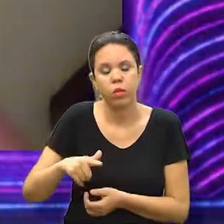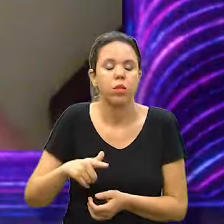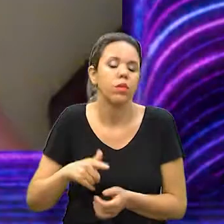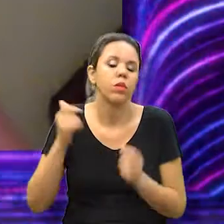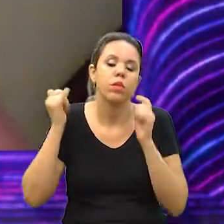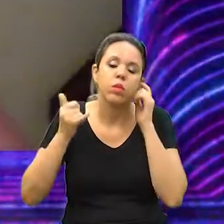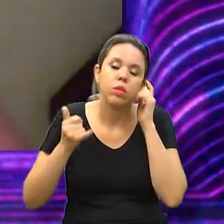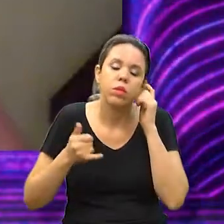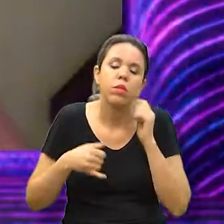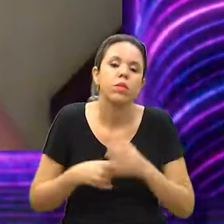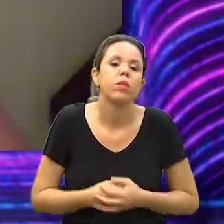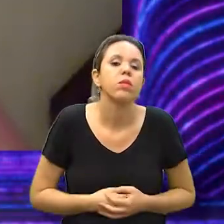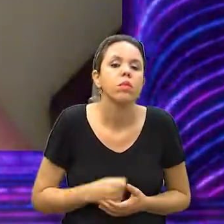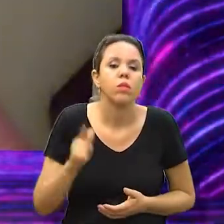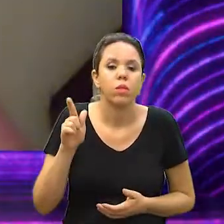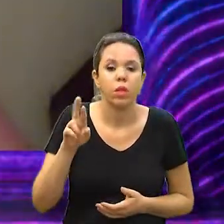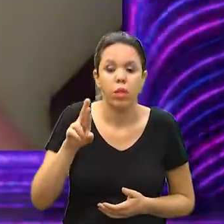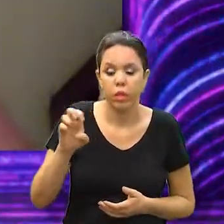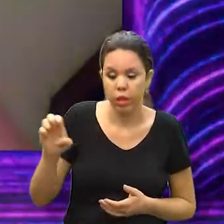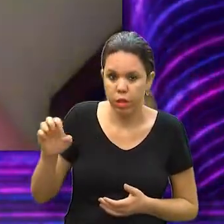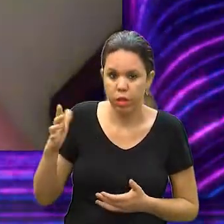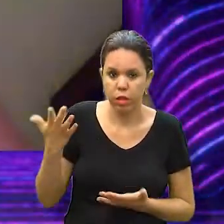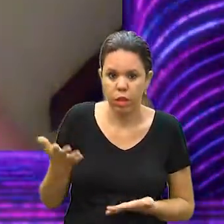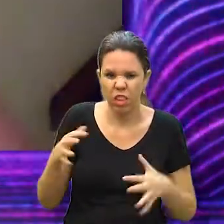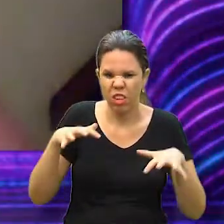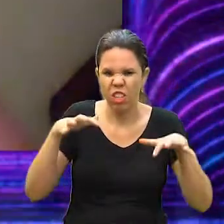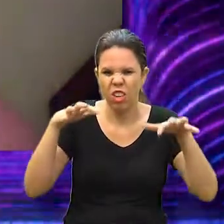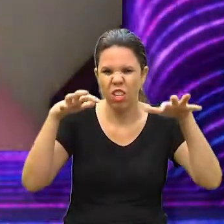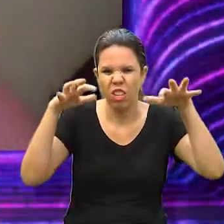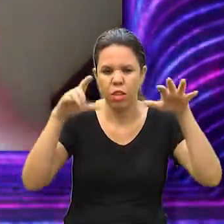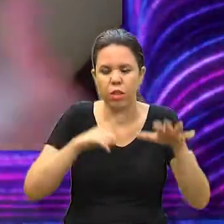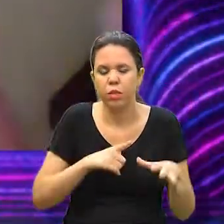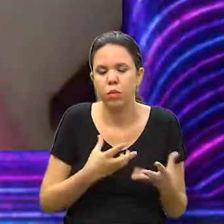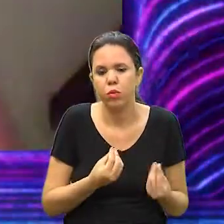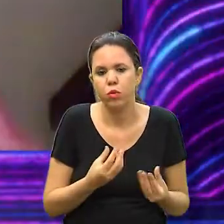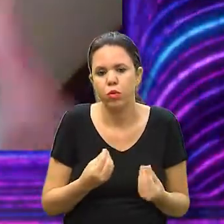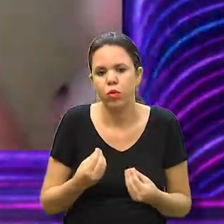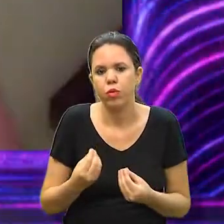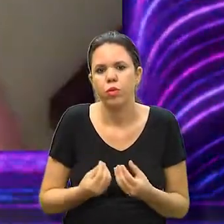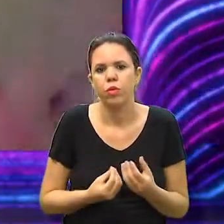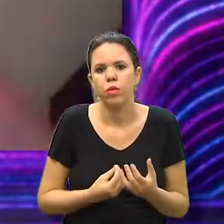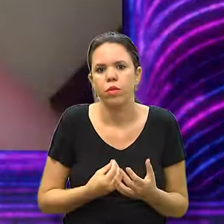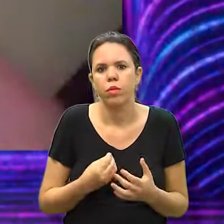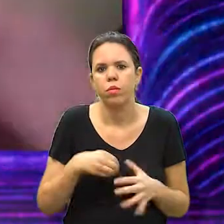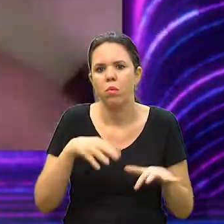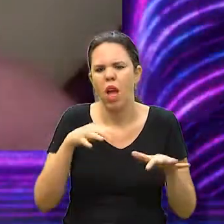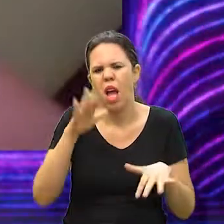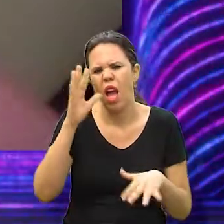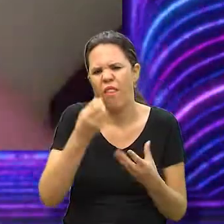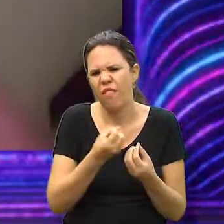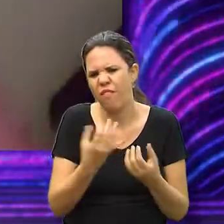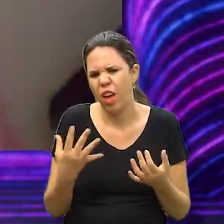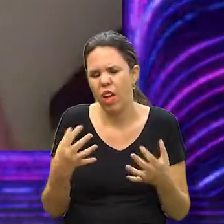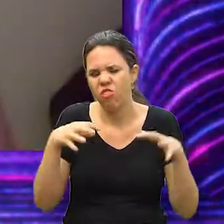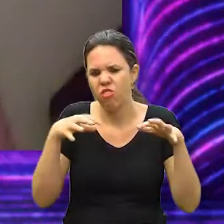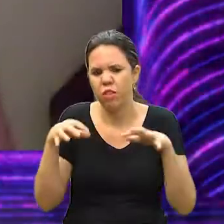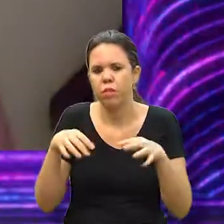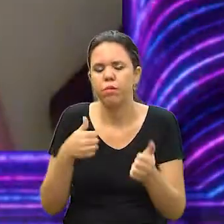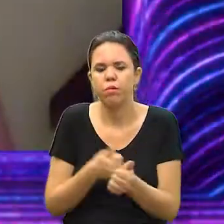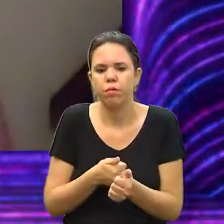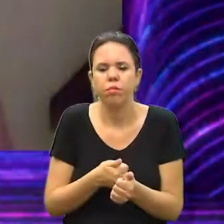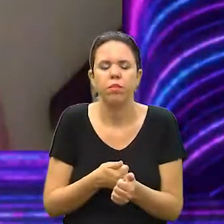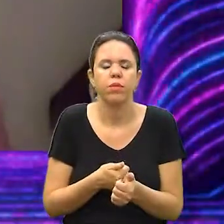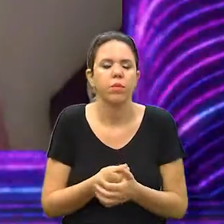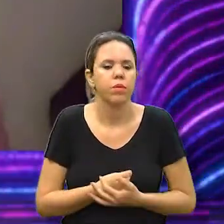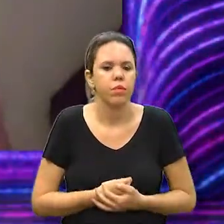de Grimm, só que ele é sombrio, tem muito mais criaturas e se aproxima dos primeiros contos,